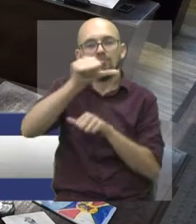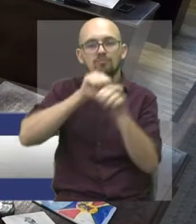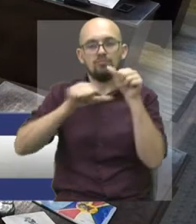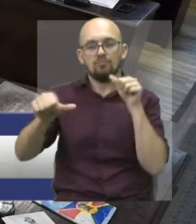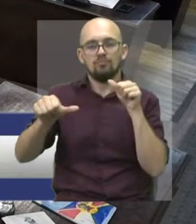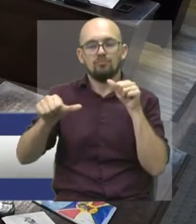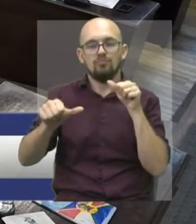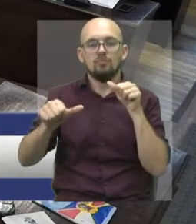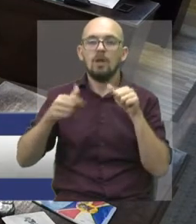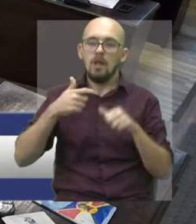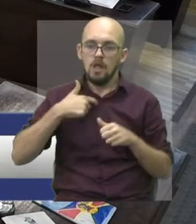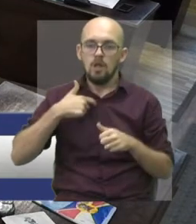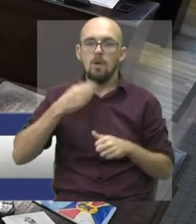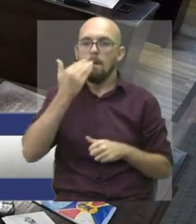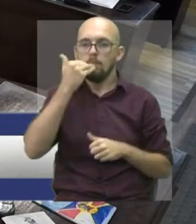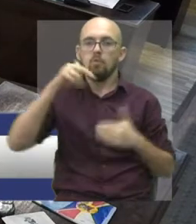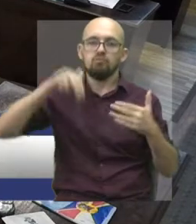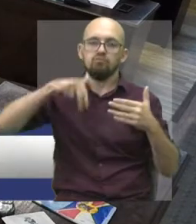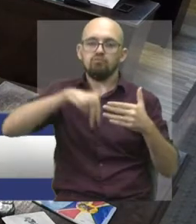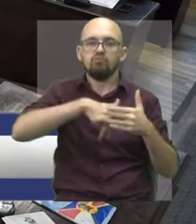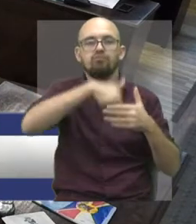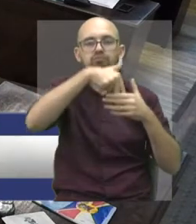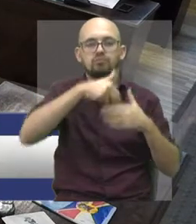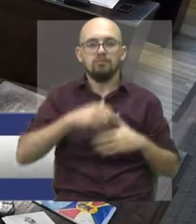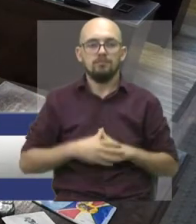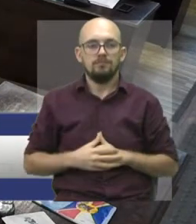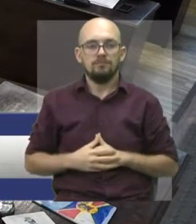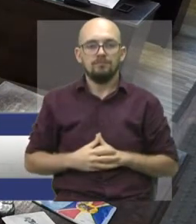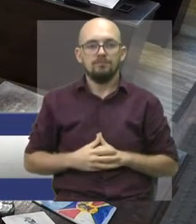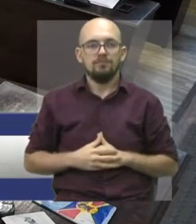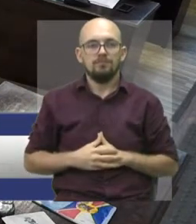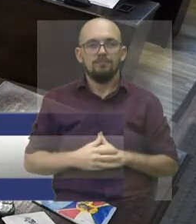trabalhos desta casa enquanto eu me dirijo à tribuna.